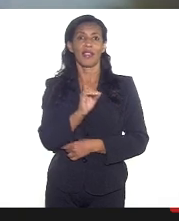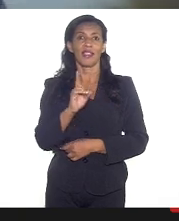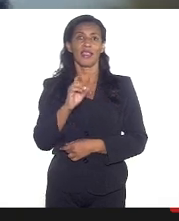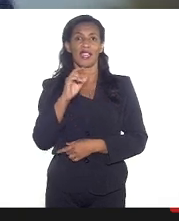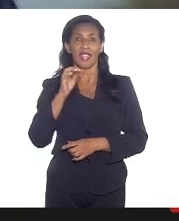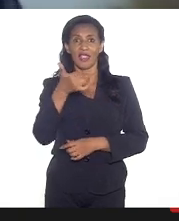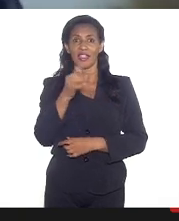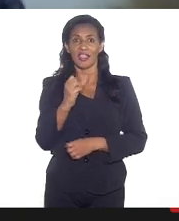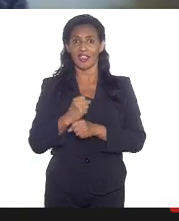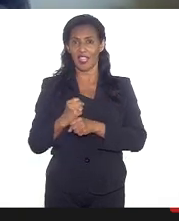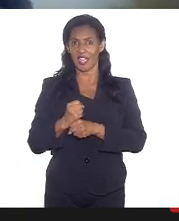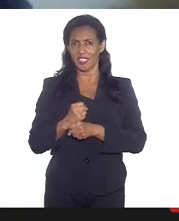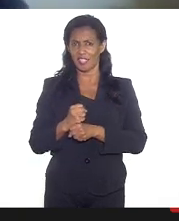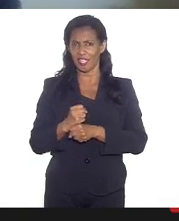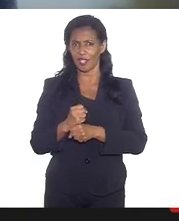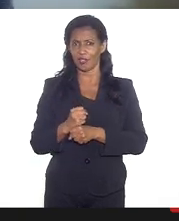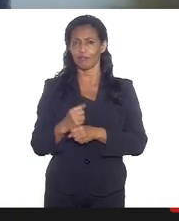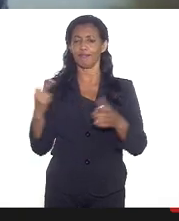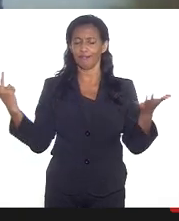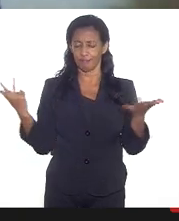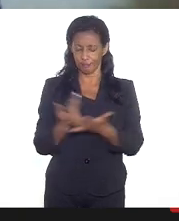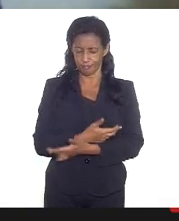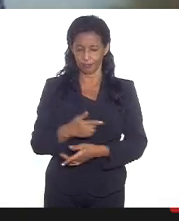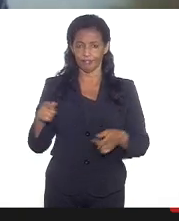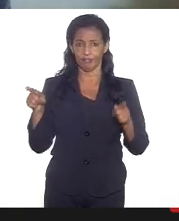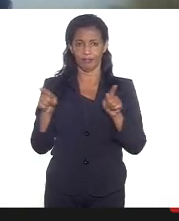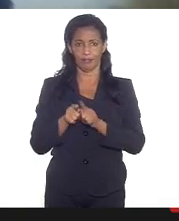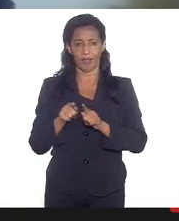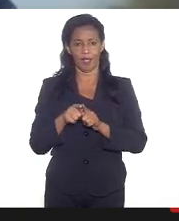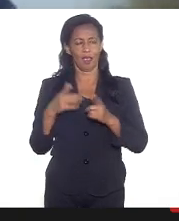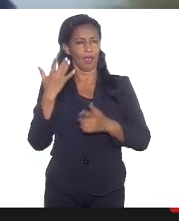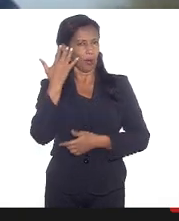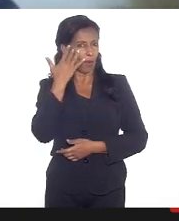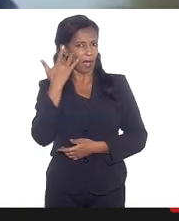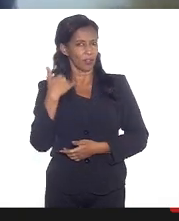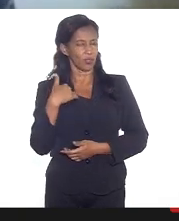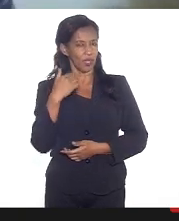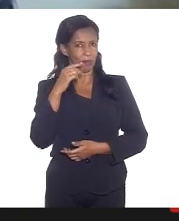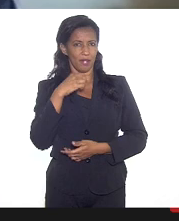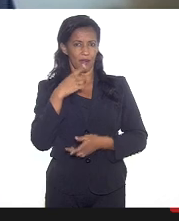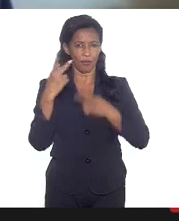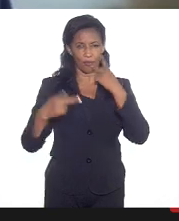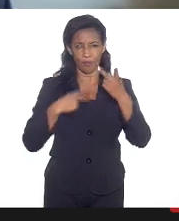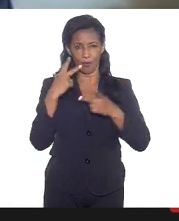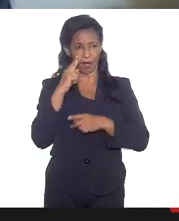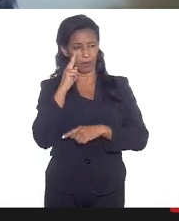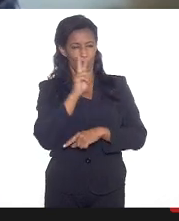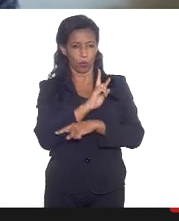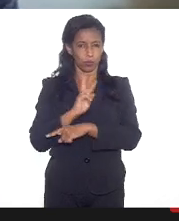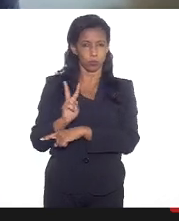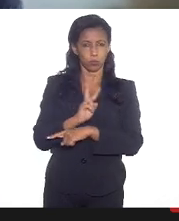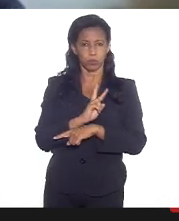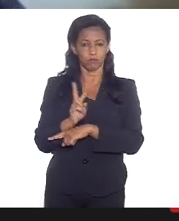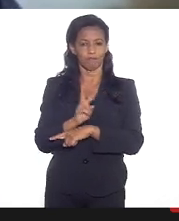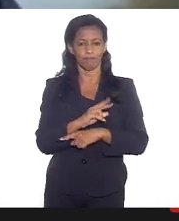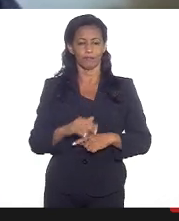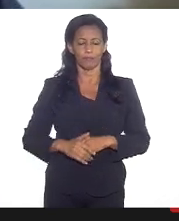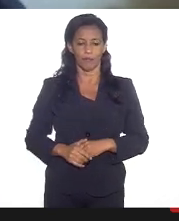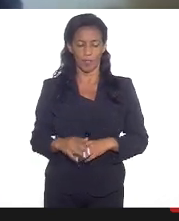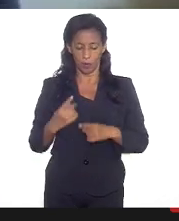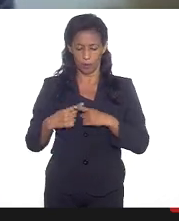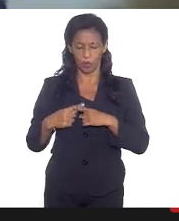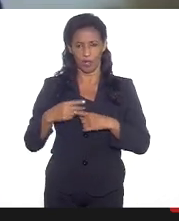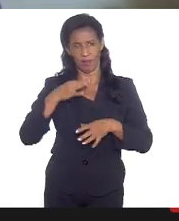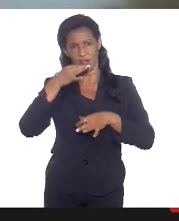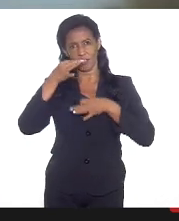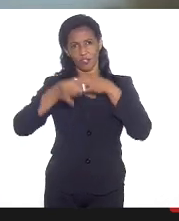Então, eu acho que as suas observações, deputada Marta Rocha, são válidas, né? Porque essas